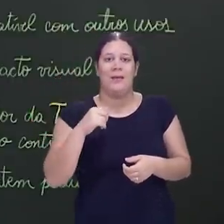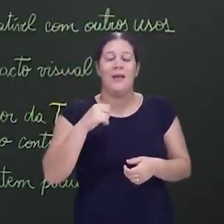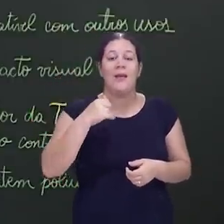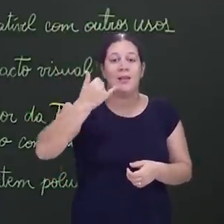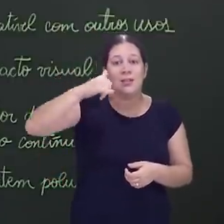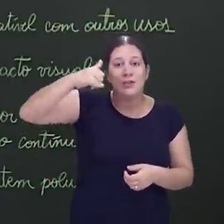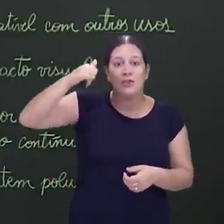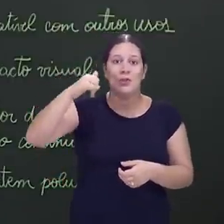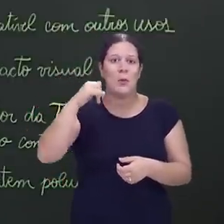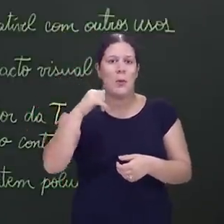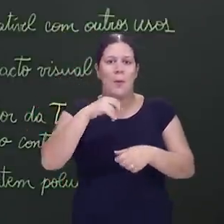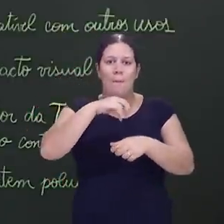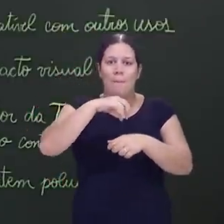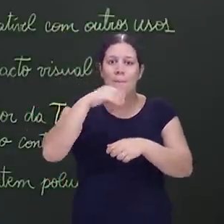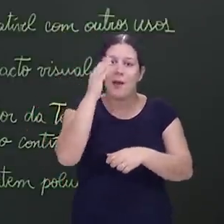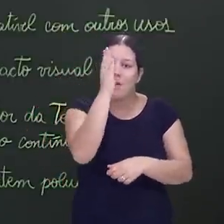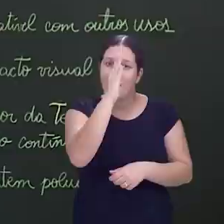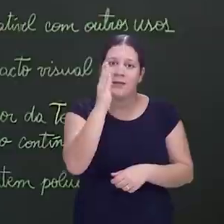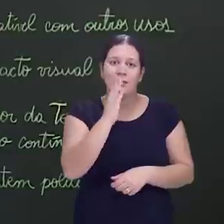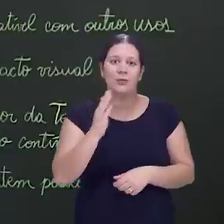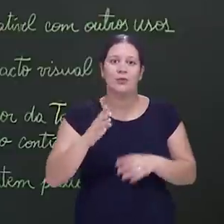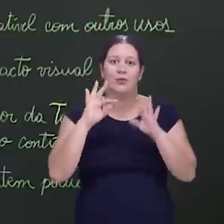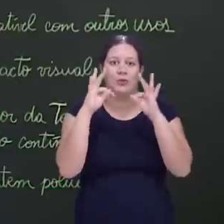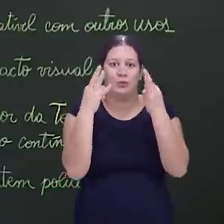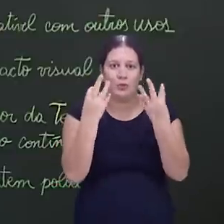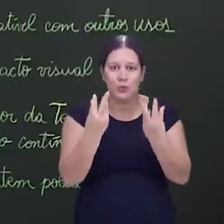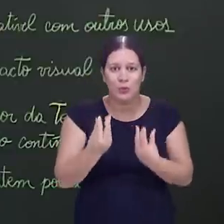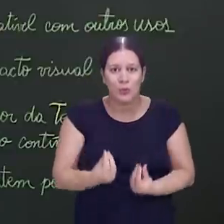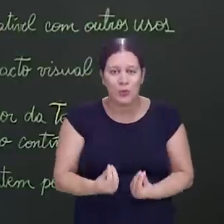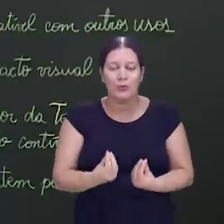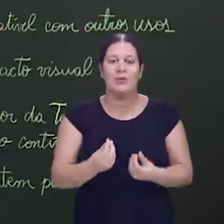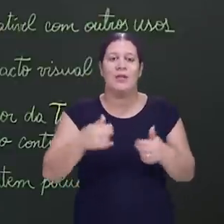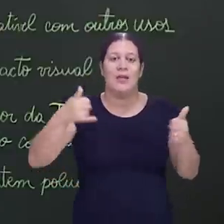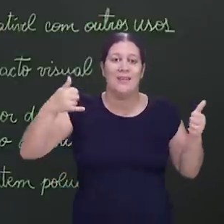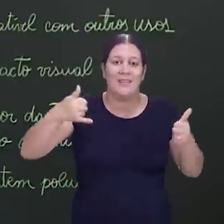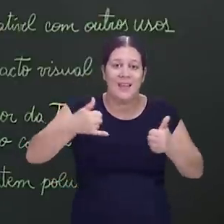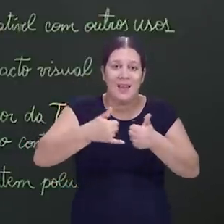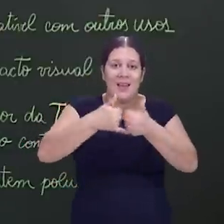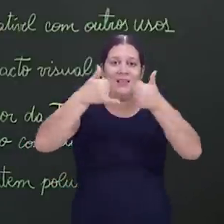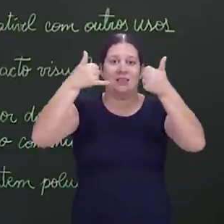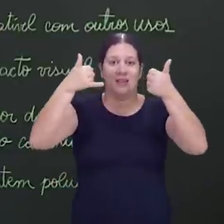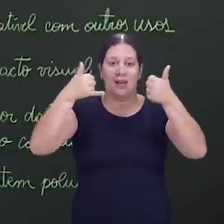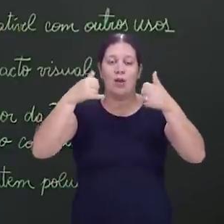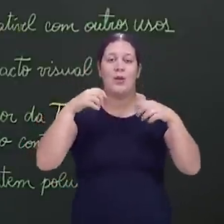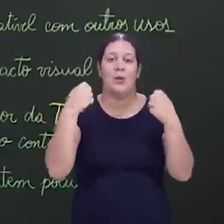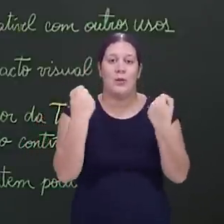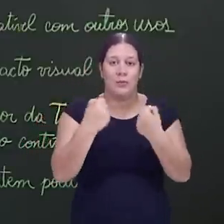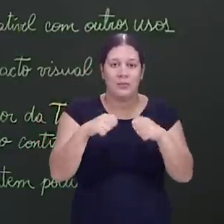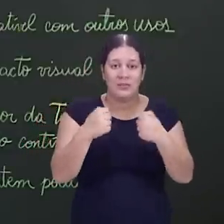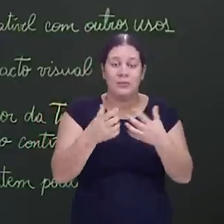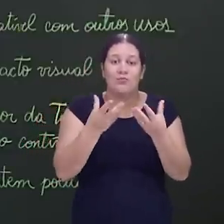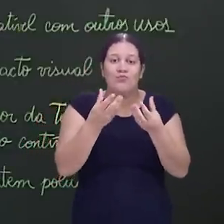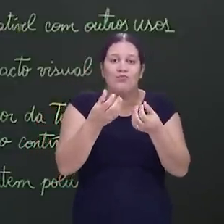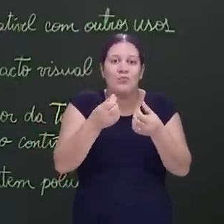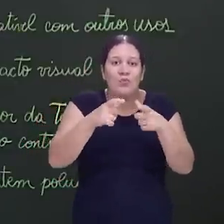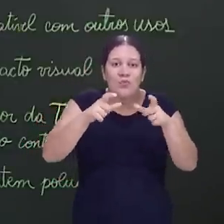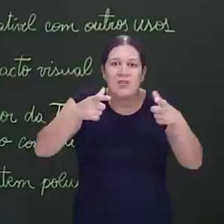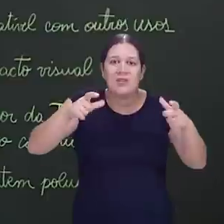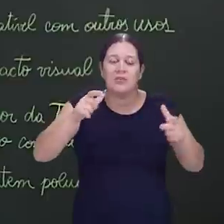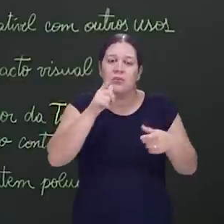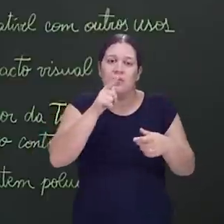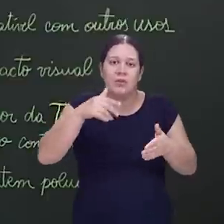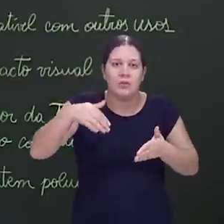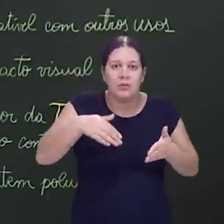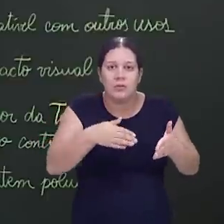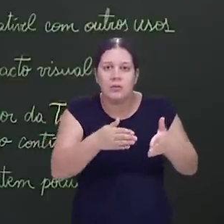Brasil todo. Então, para que eu tenha fonte de energia hidrelétrica, eu preciso, então, de grandes rios, eu preciso